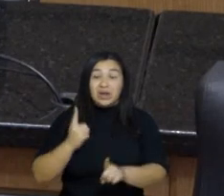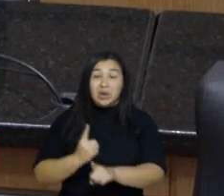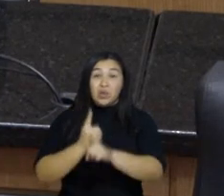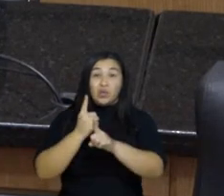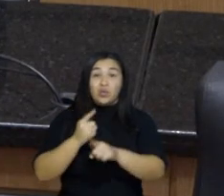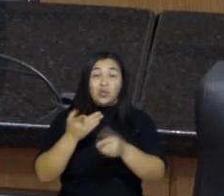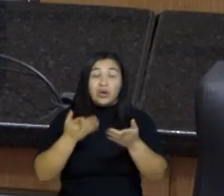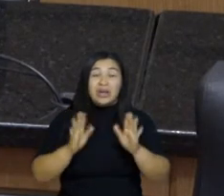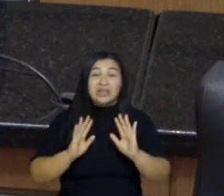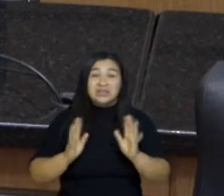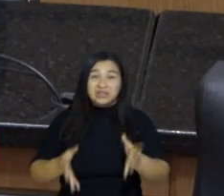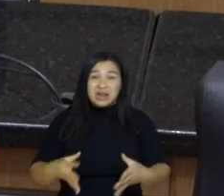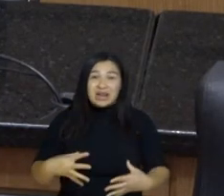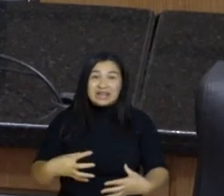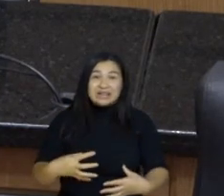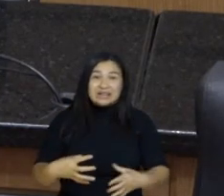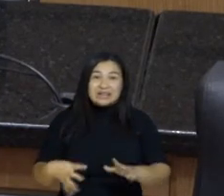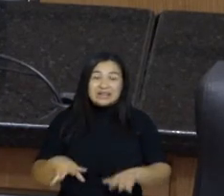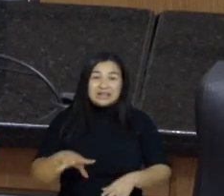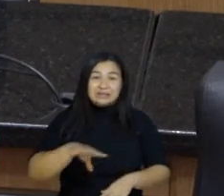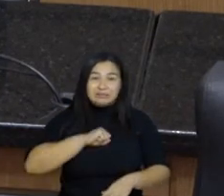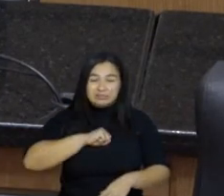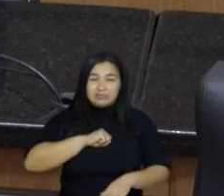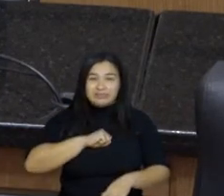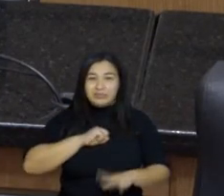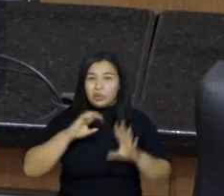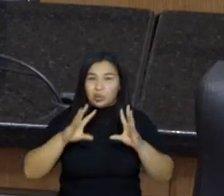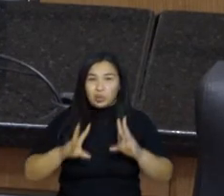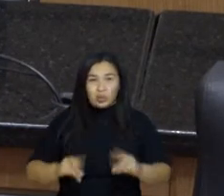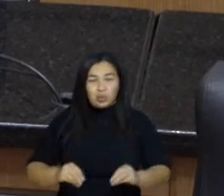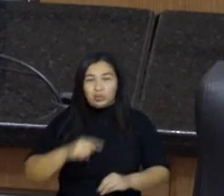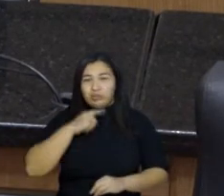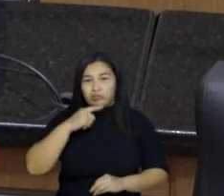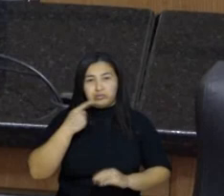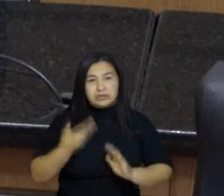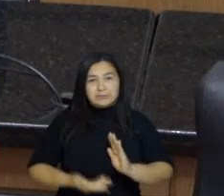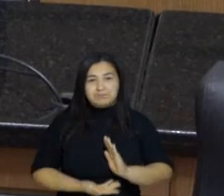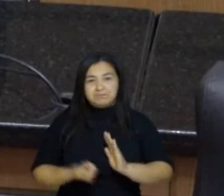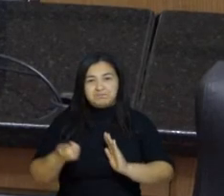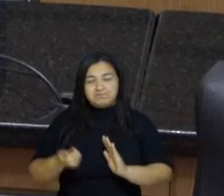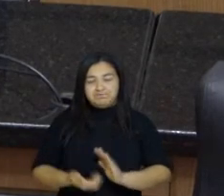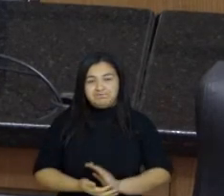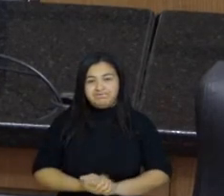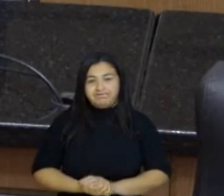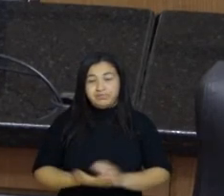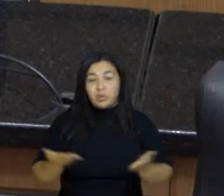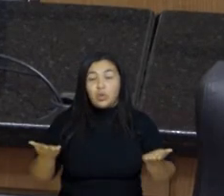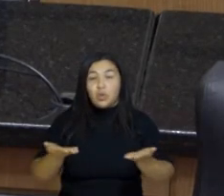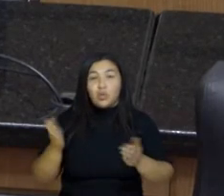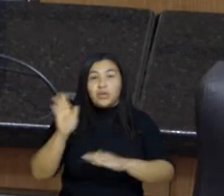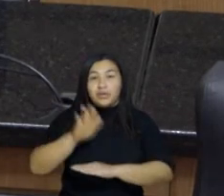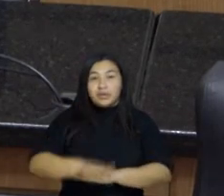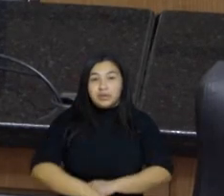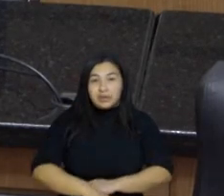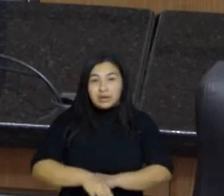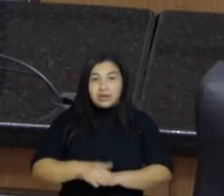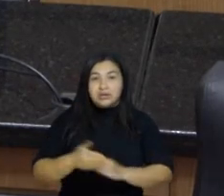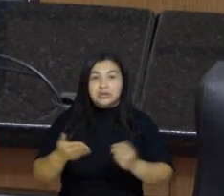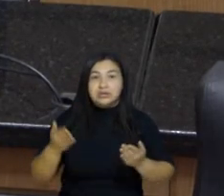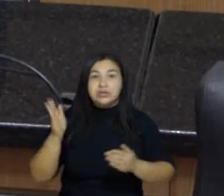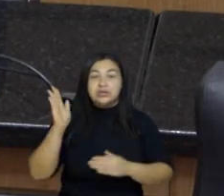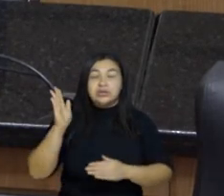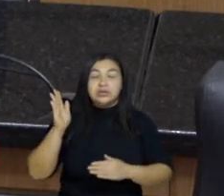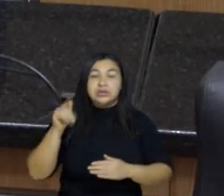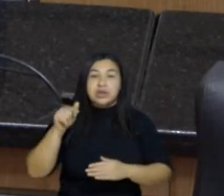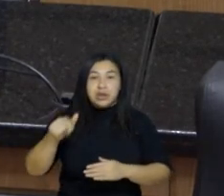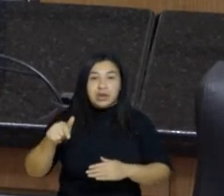ser feito. Um jovem, e eu gostaria apenas de fazer esse registro, ele será sepultado hoje à tarde na cidade de Itajaí, mas era uma